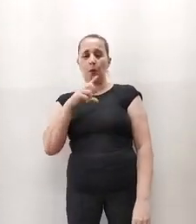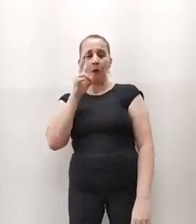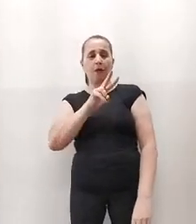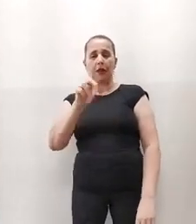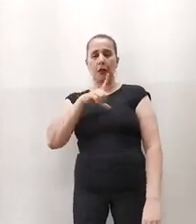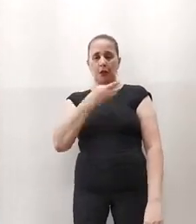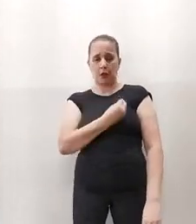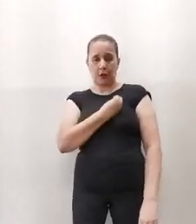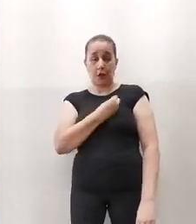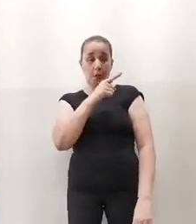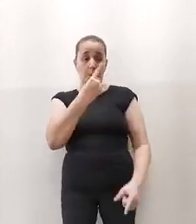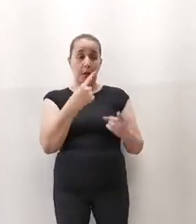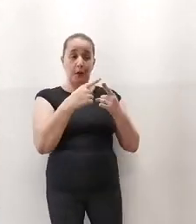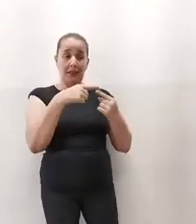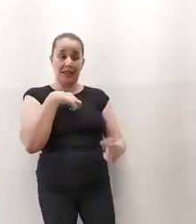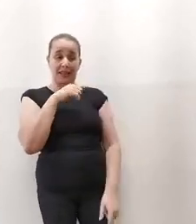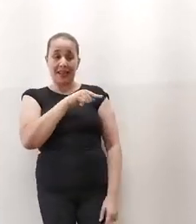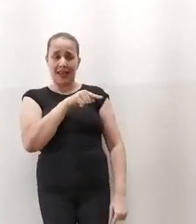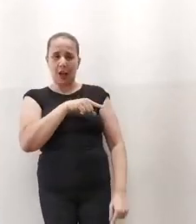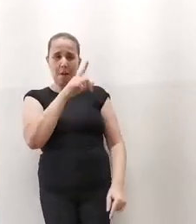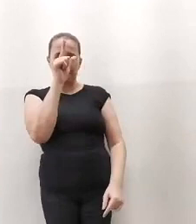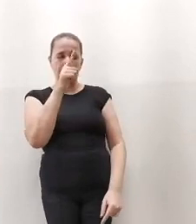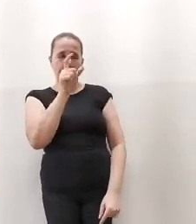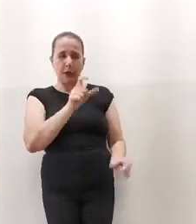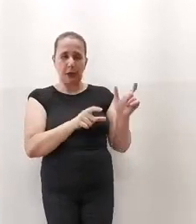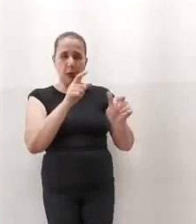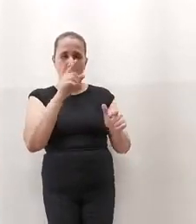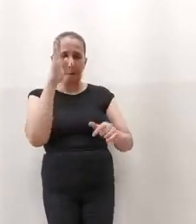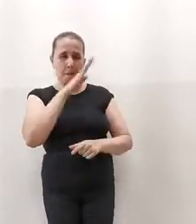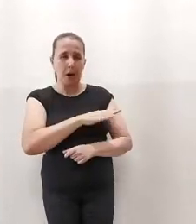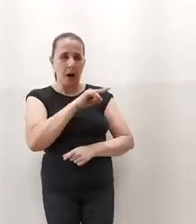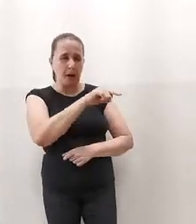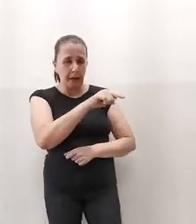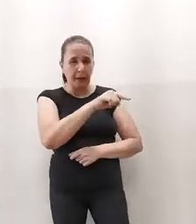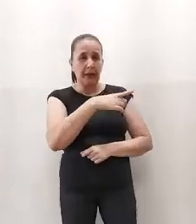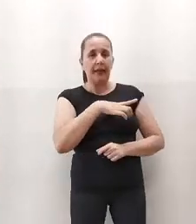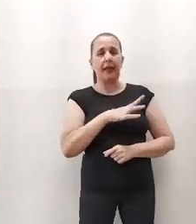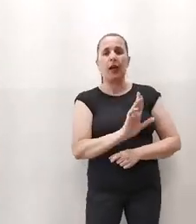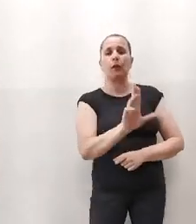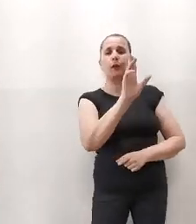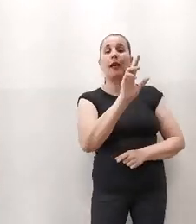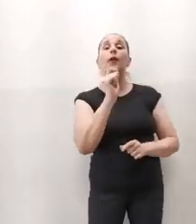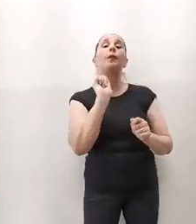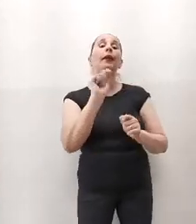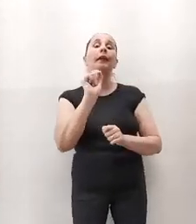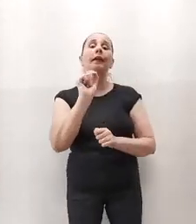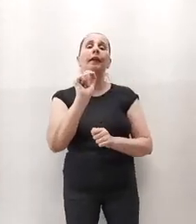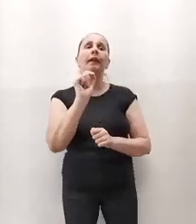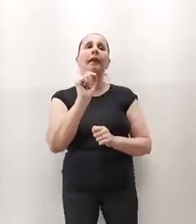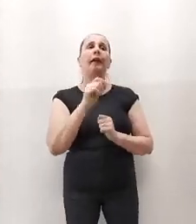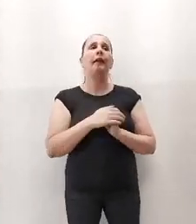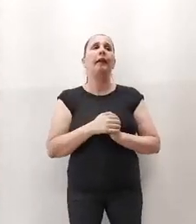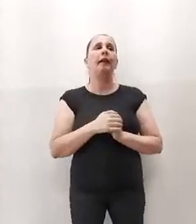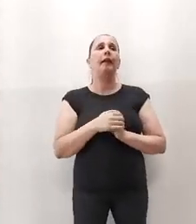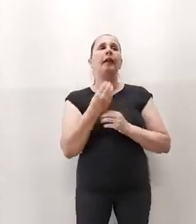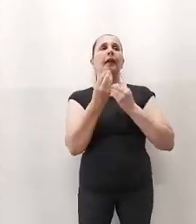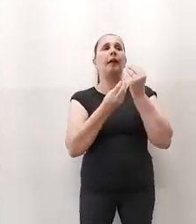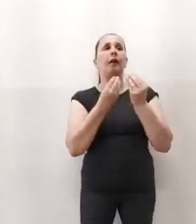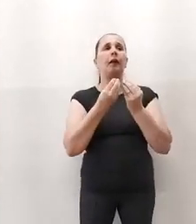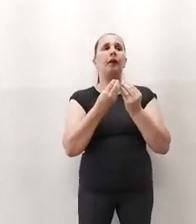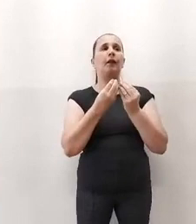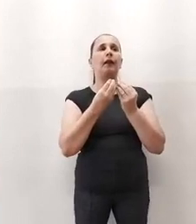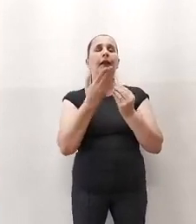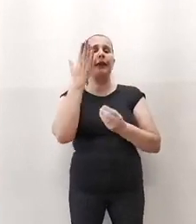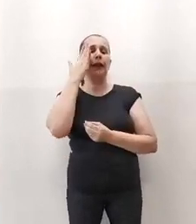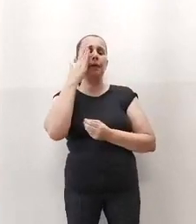era fariseu dos fariseus, rabi dos rabis. Ele era ousado, irmãos, e incrivelmente convicto